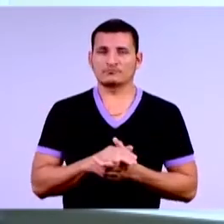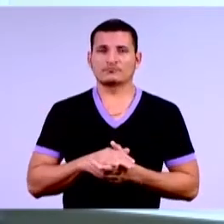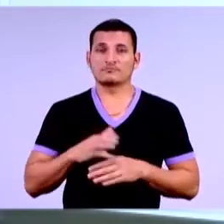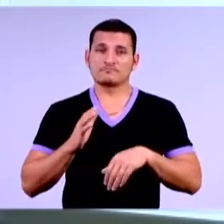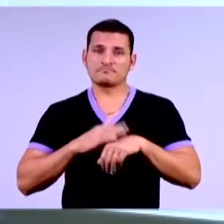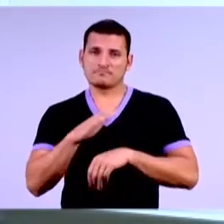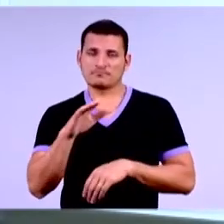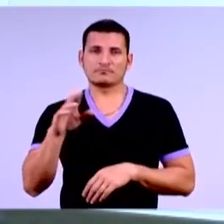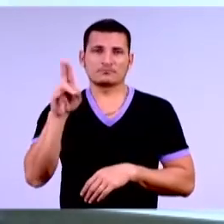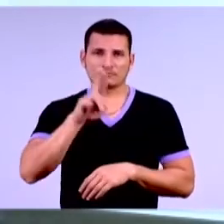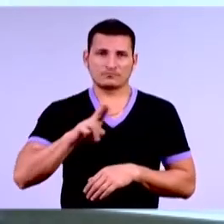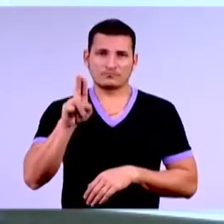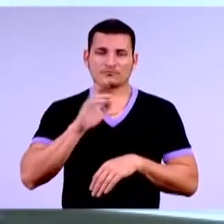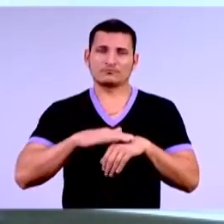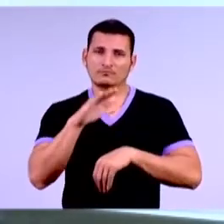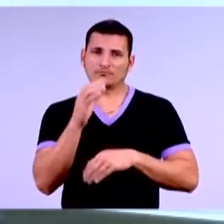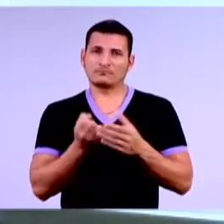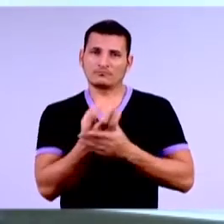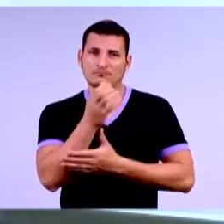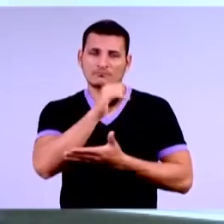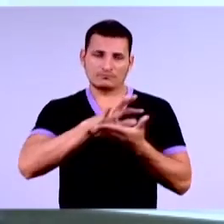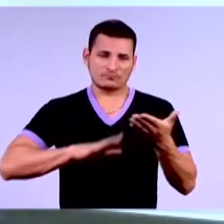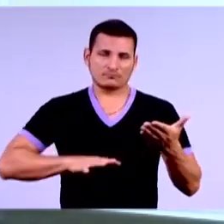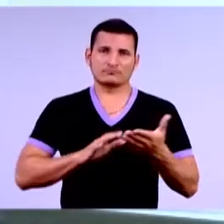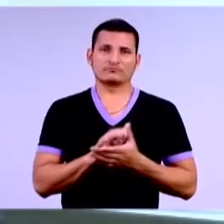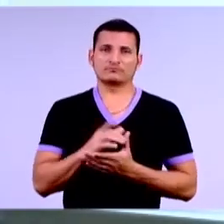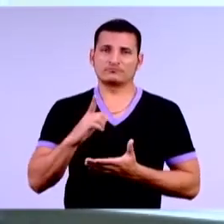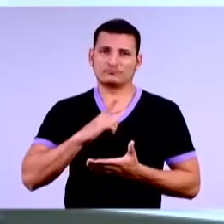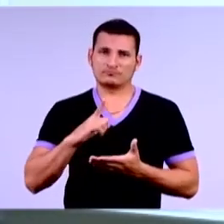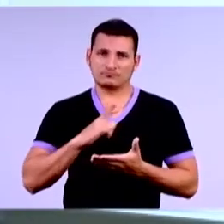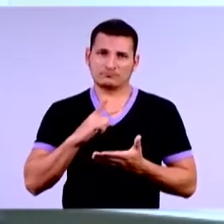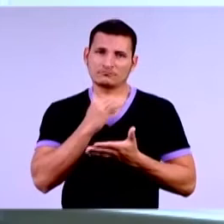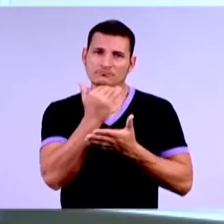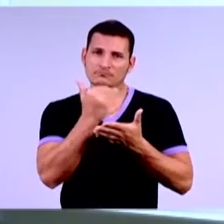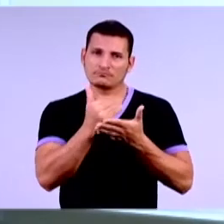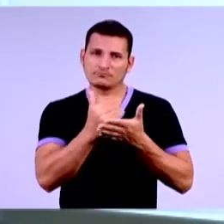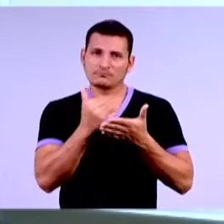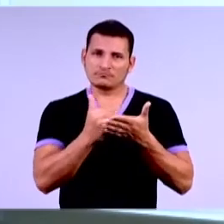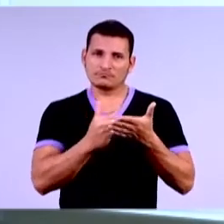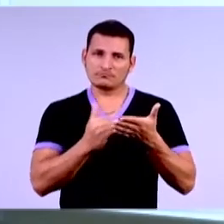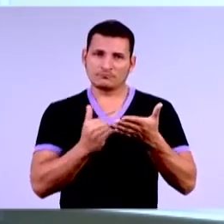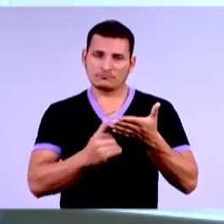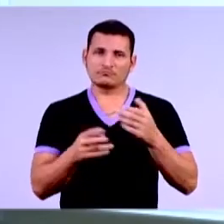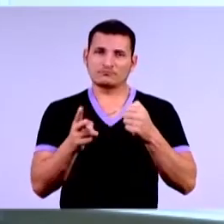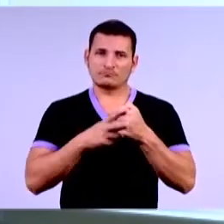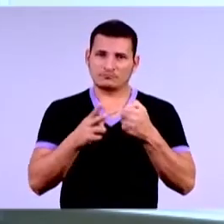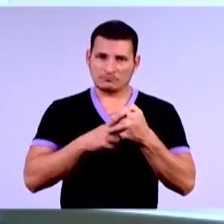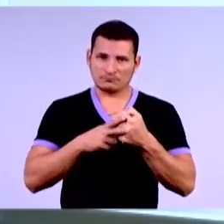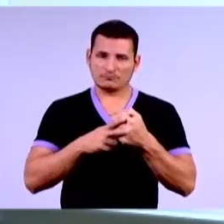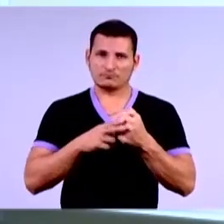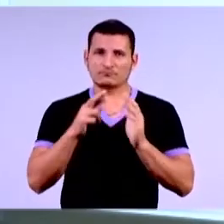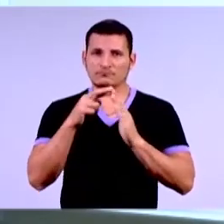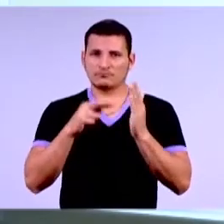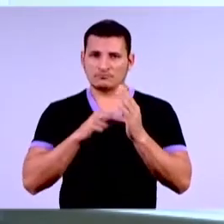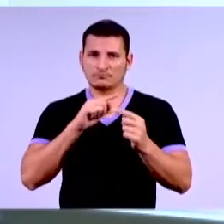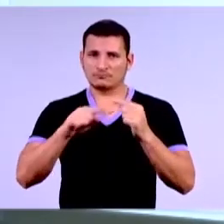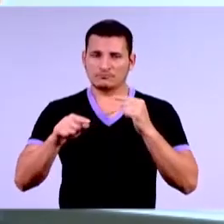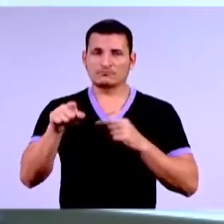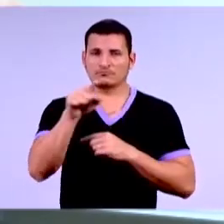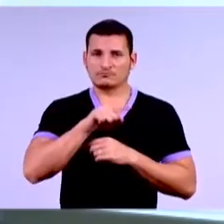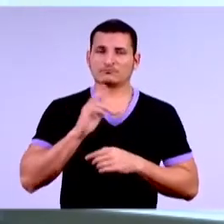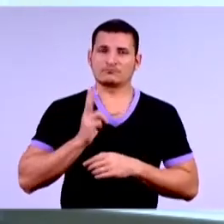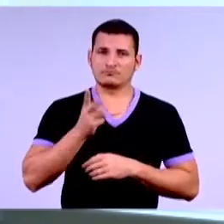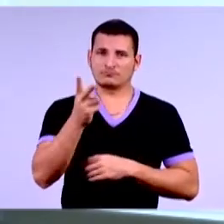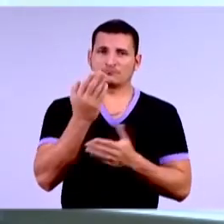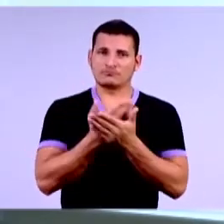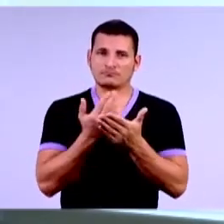aqueles que mais aparecem nos textos existe uma lista desses verbos irregulares que vocês que vão continuar os